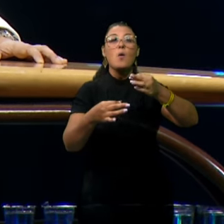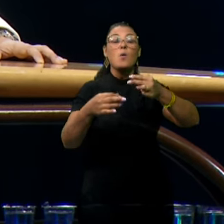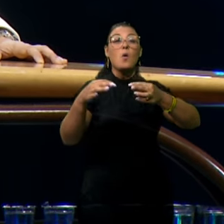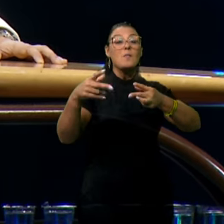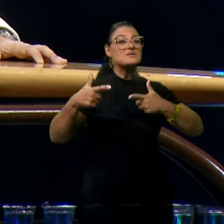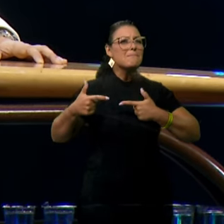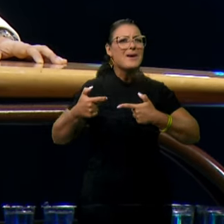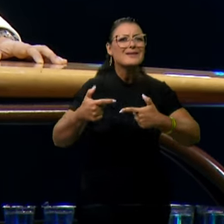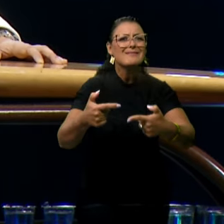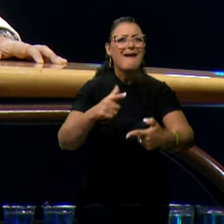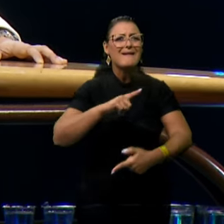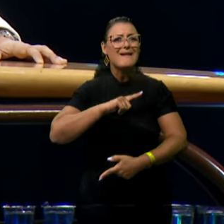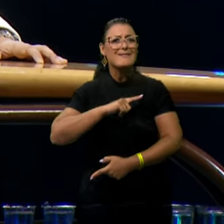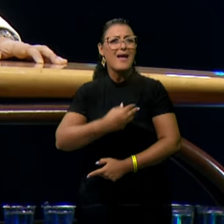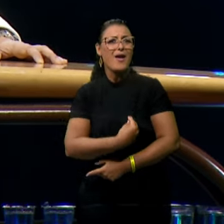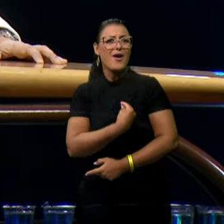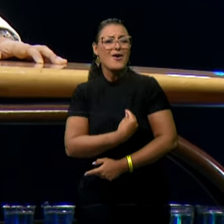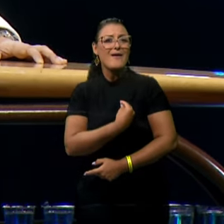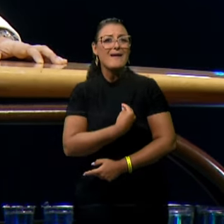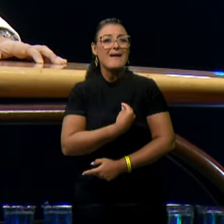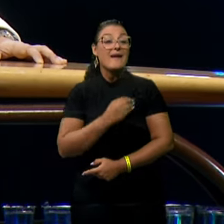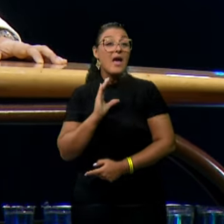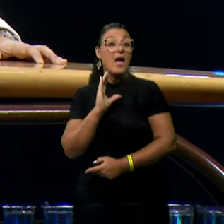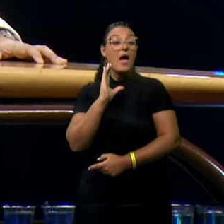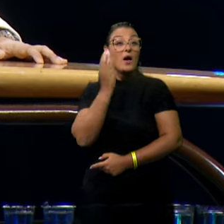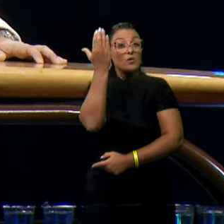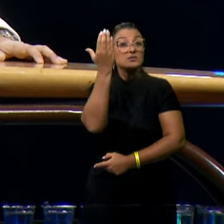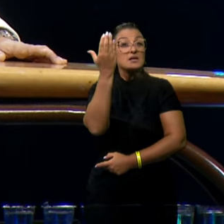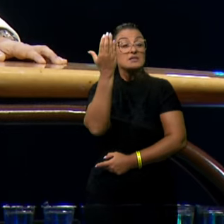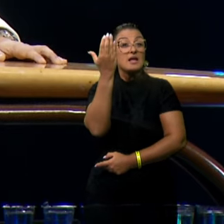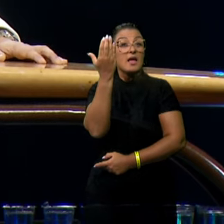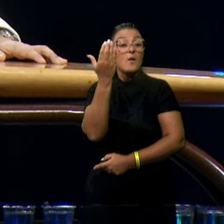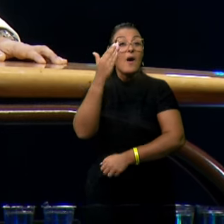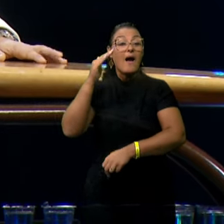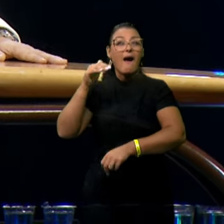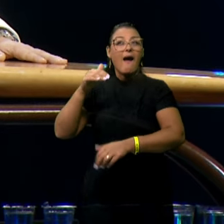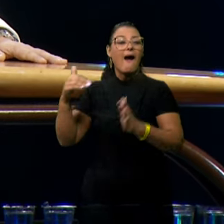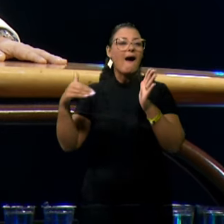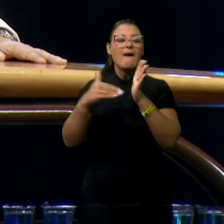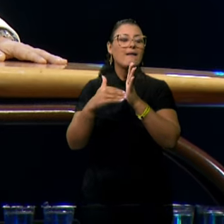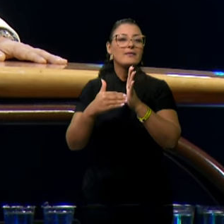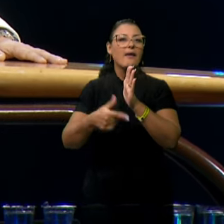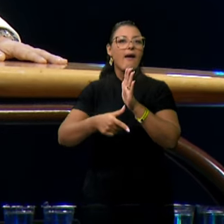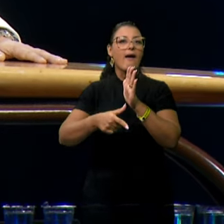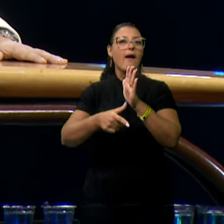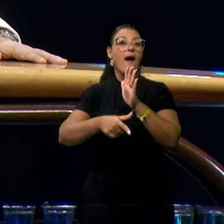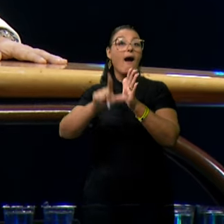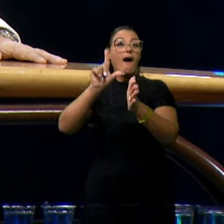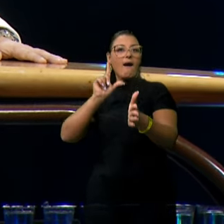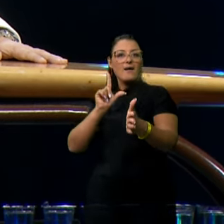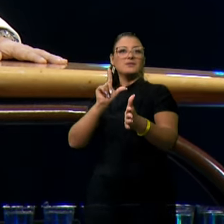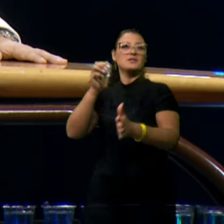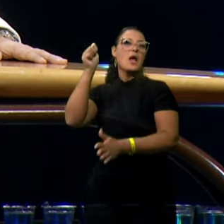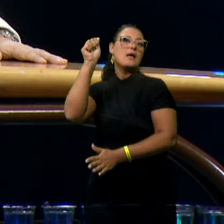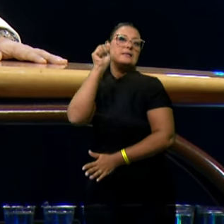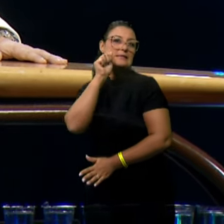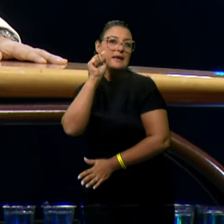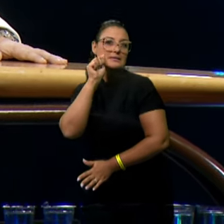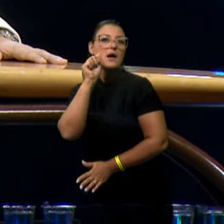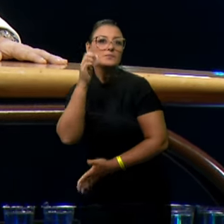amigas ou seja antes de Adão nós temos alguns conceitos na nossa teologia que estão bem até certo